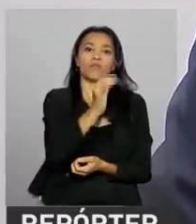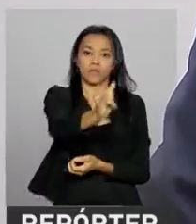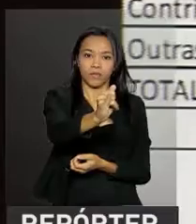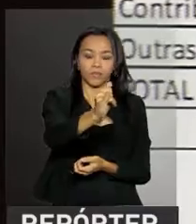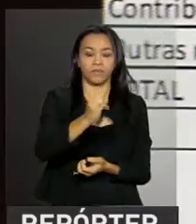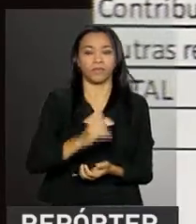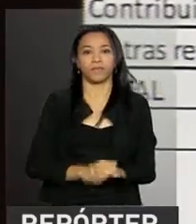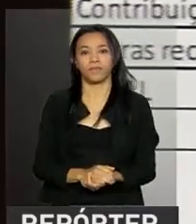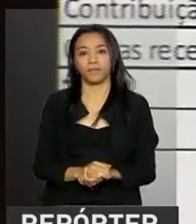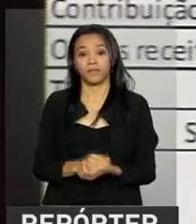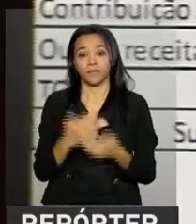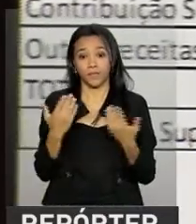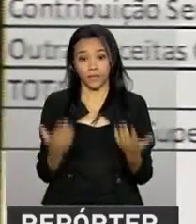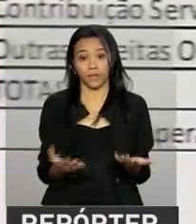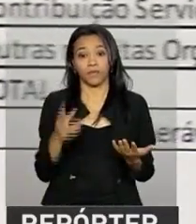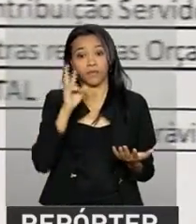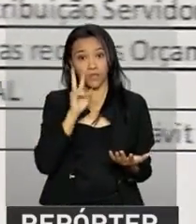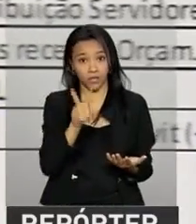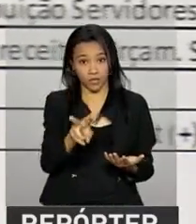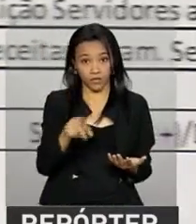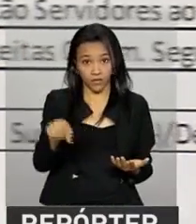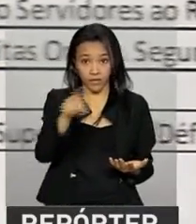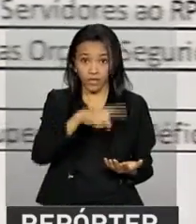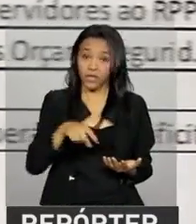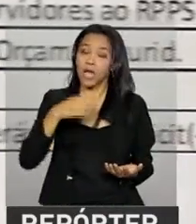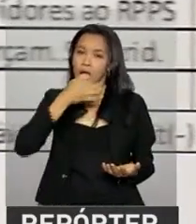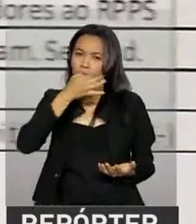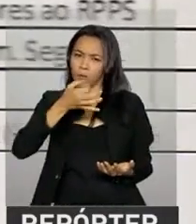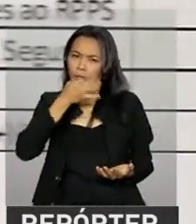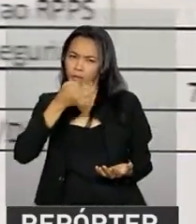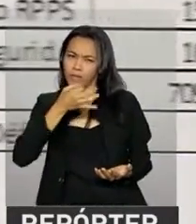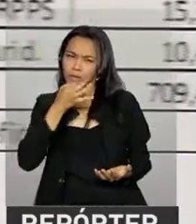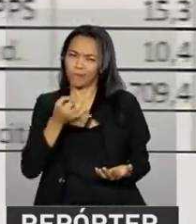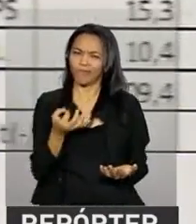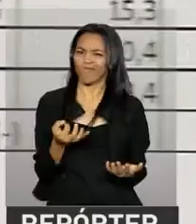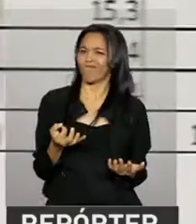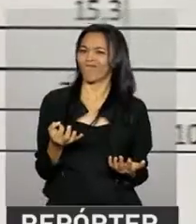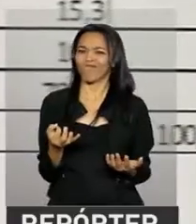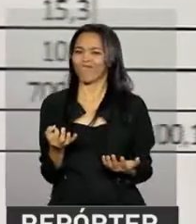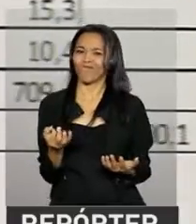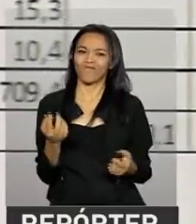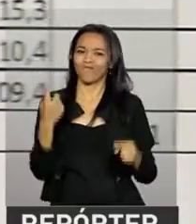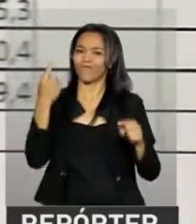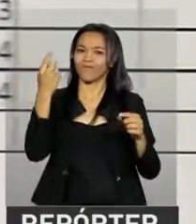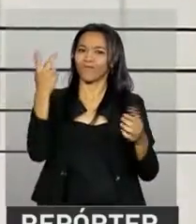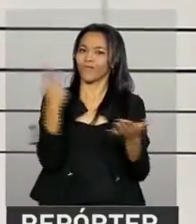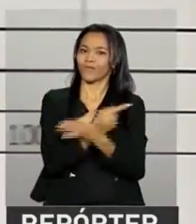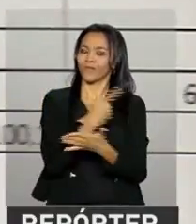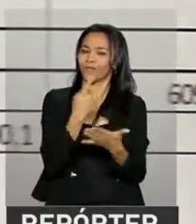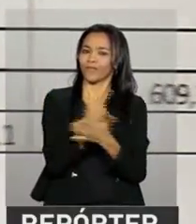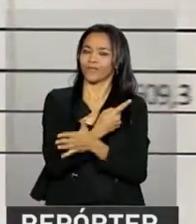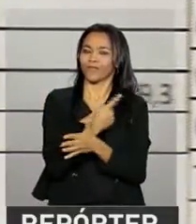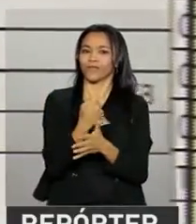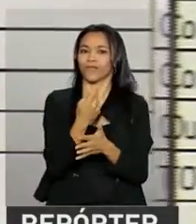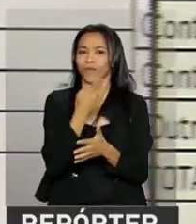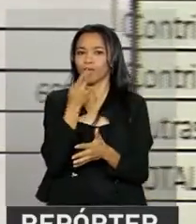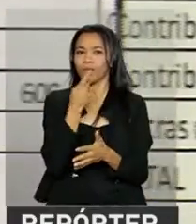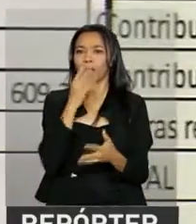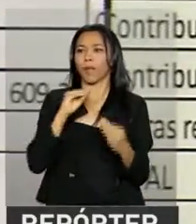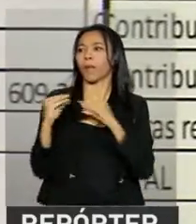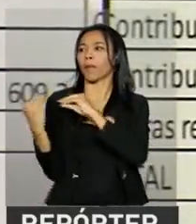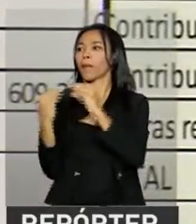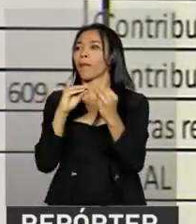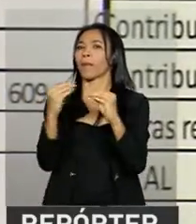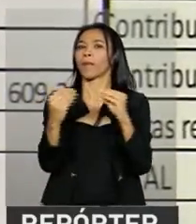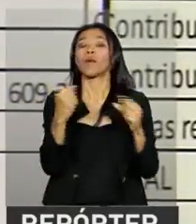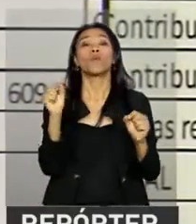889 bilhões. Na realidade, esse argumento não procede, não é correto, na medida em que o que se